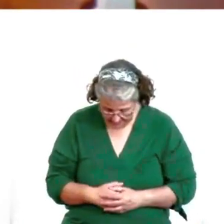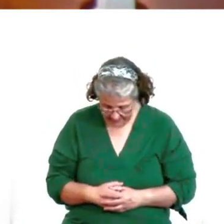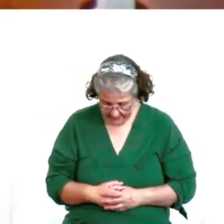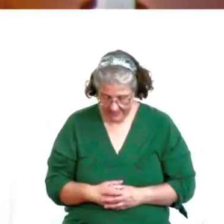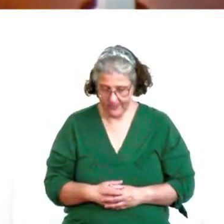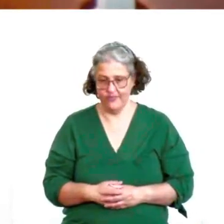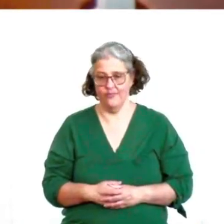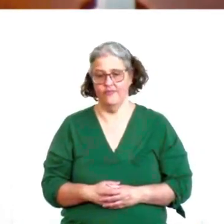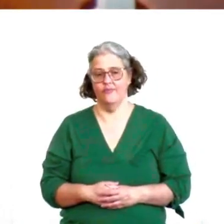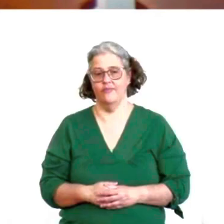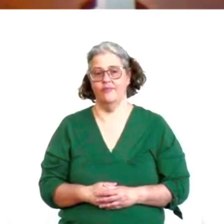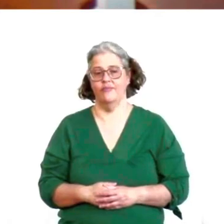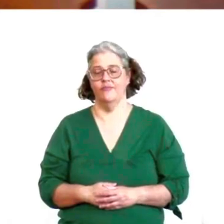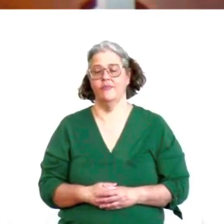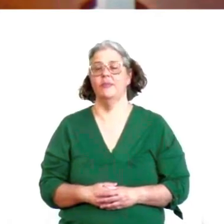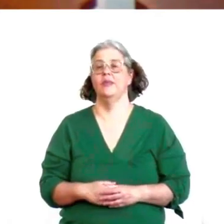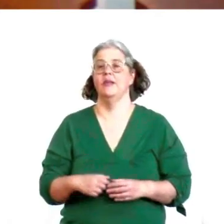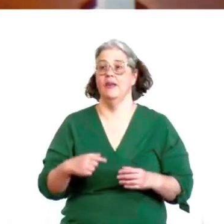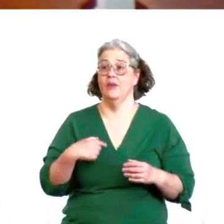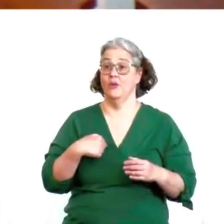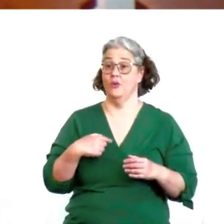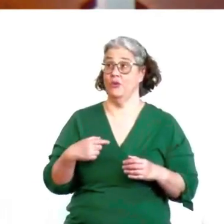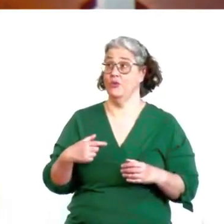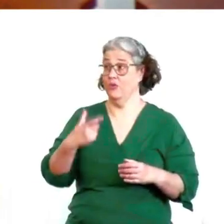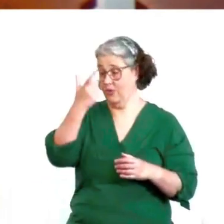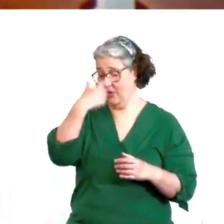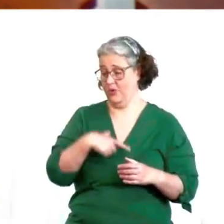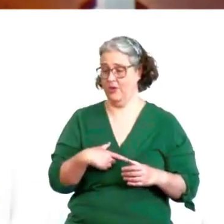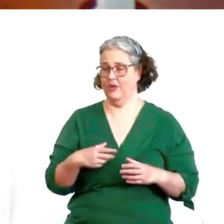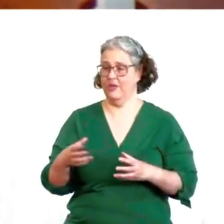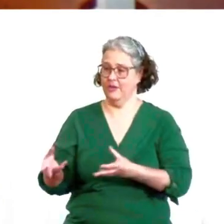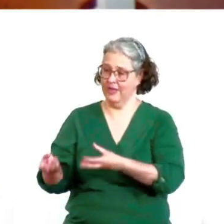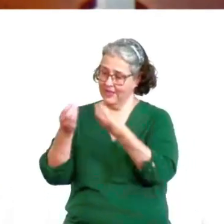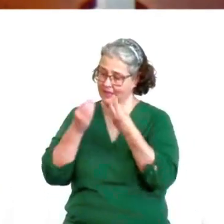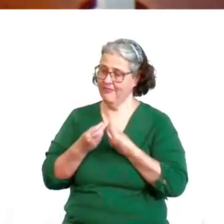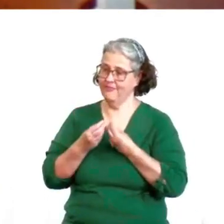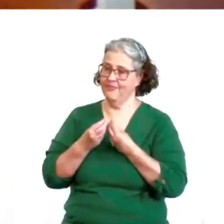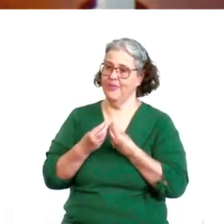ser portador de bênçãos.